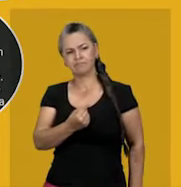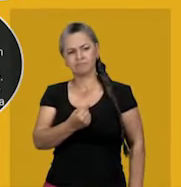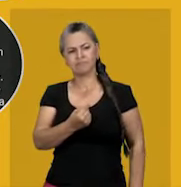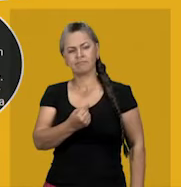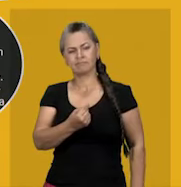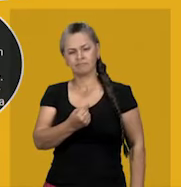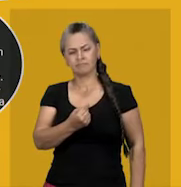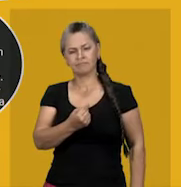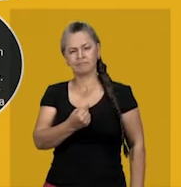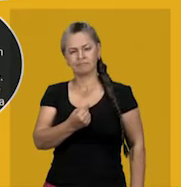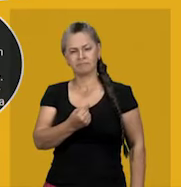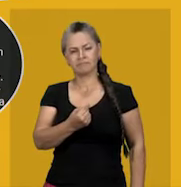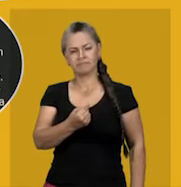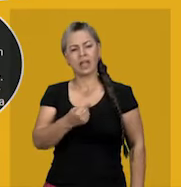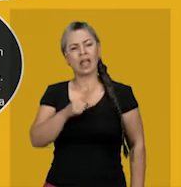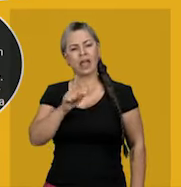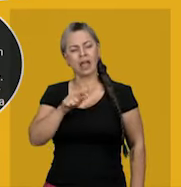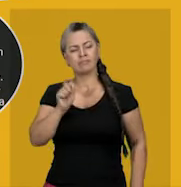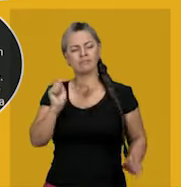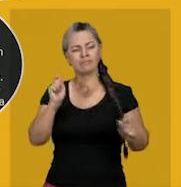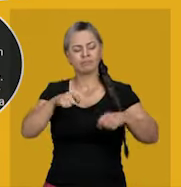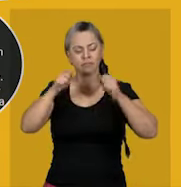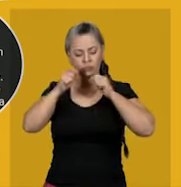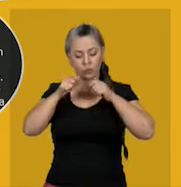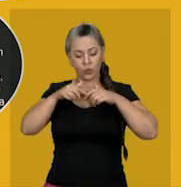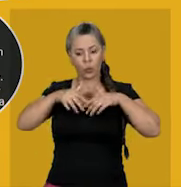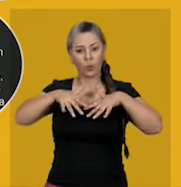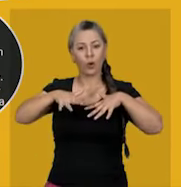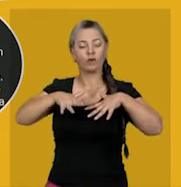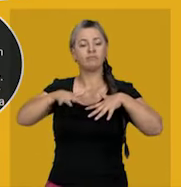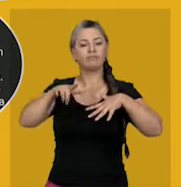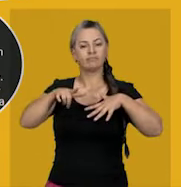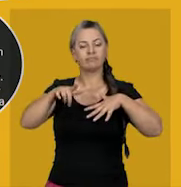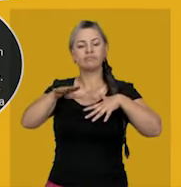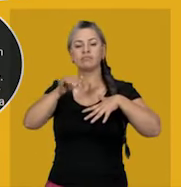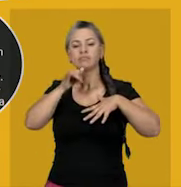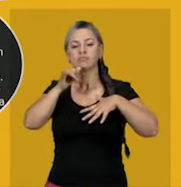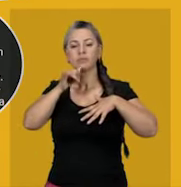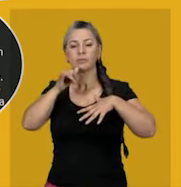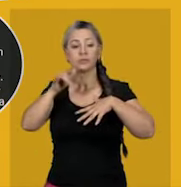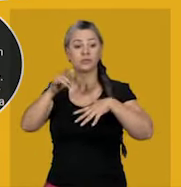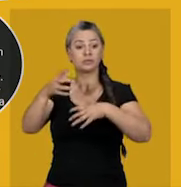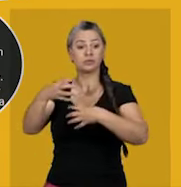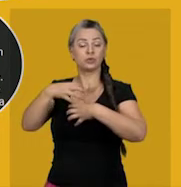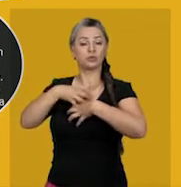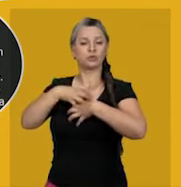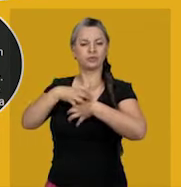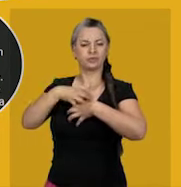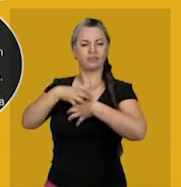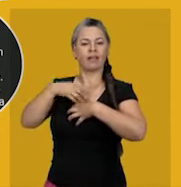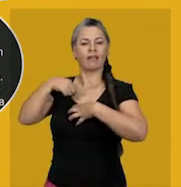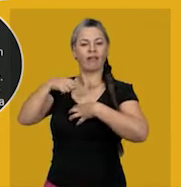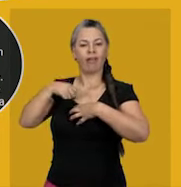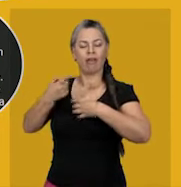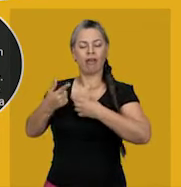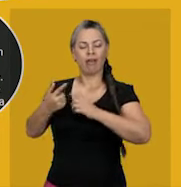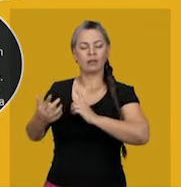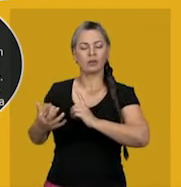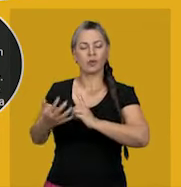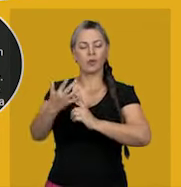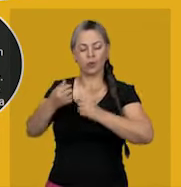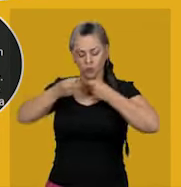ele recebe mensagens dos órgãos dos sentidos e transmite para as regiões apropriadas do